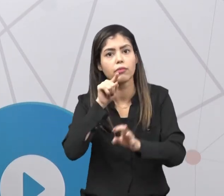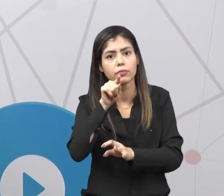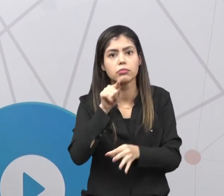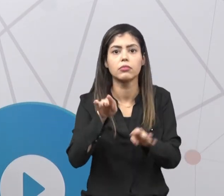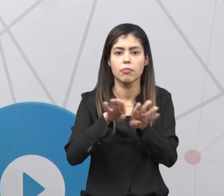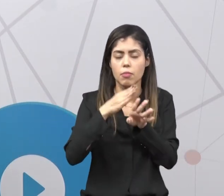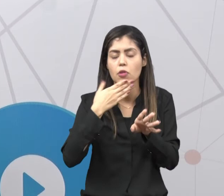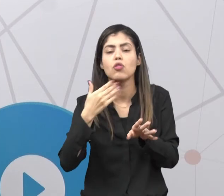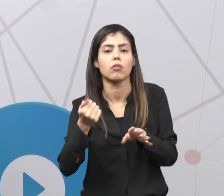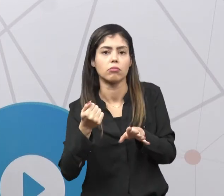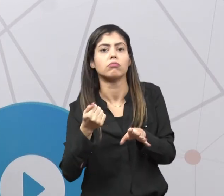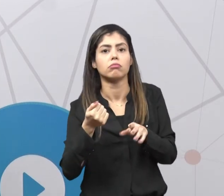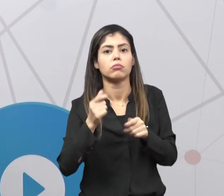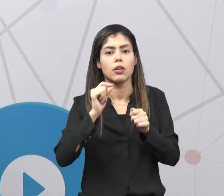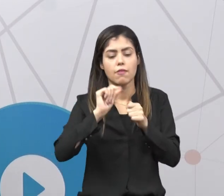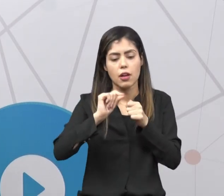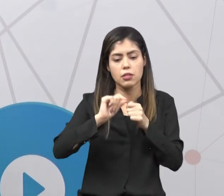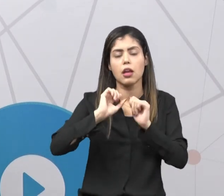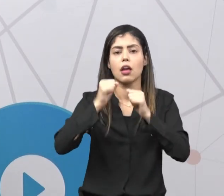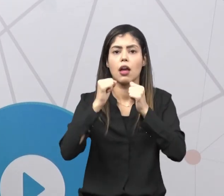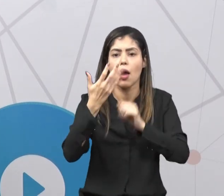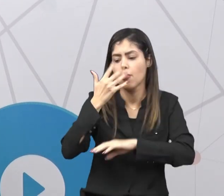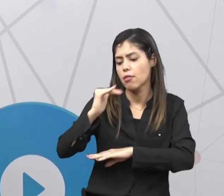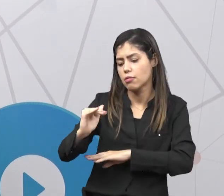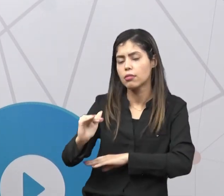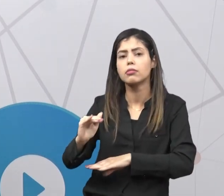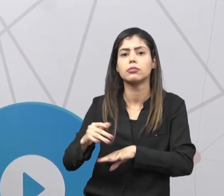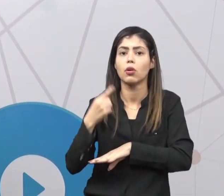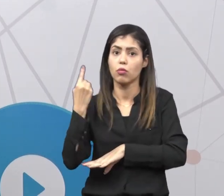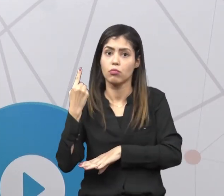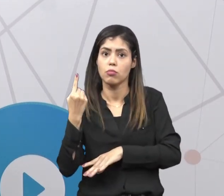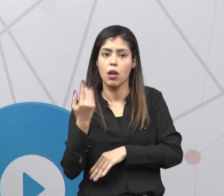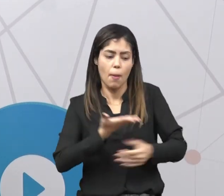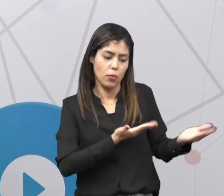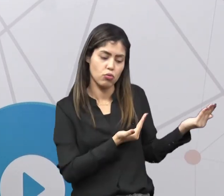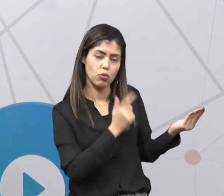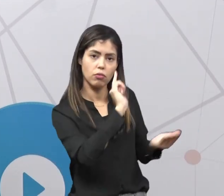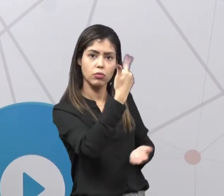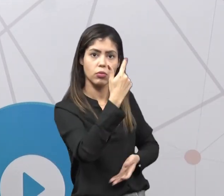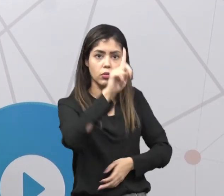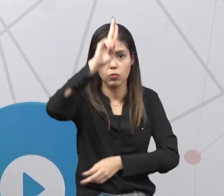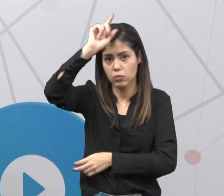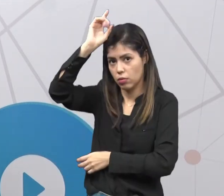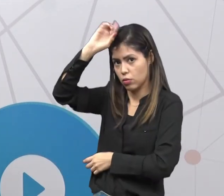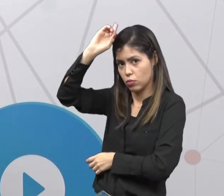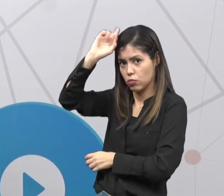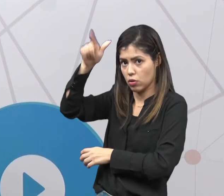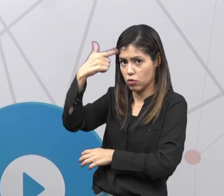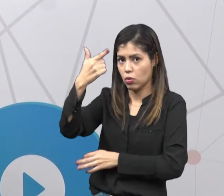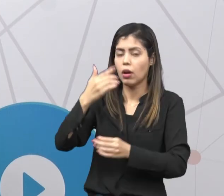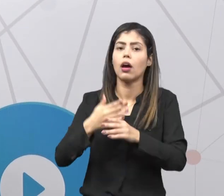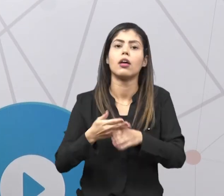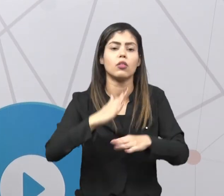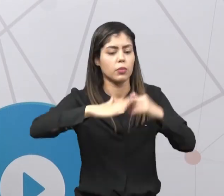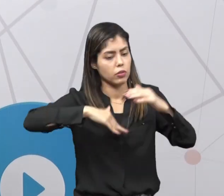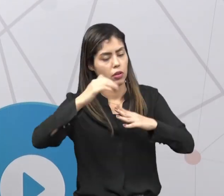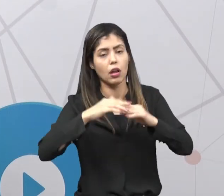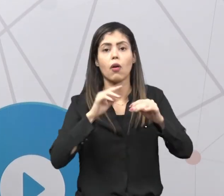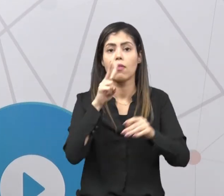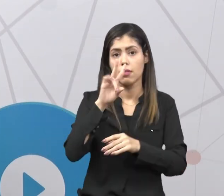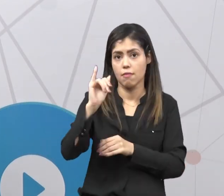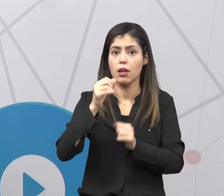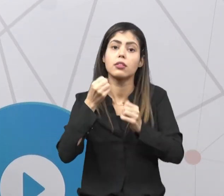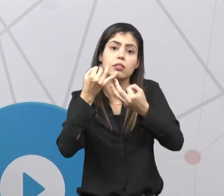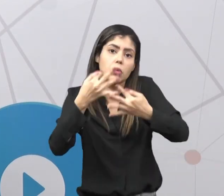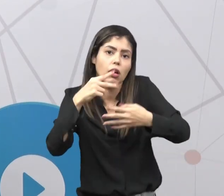cada trabalho, para uma criança é de um jeito, para um adulto é do outro, para um jovem é de outro, o profissional é quem vai te orientar melhor sobre isso aí,